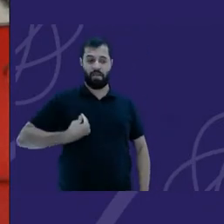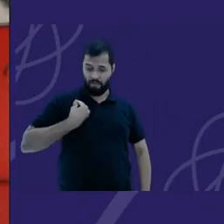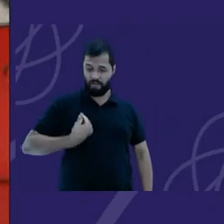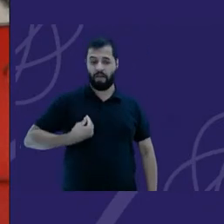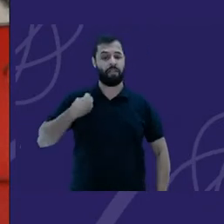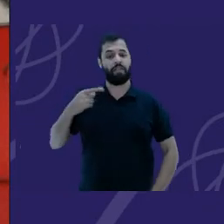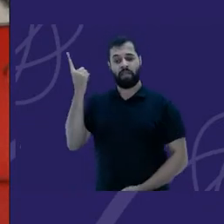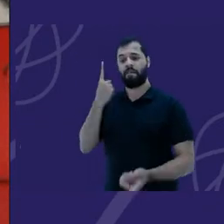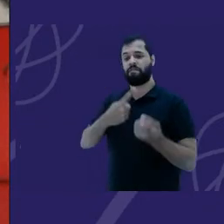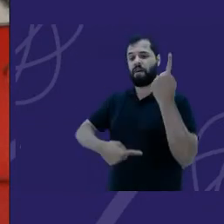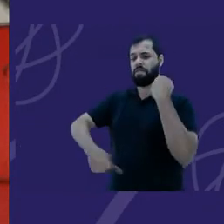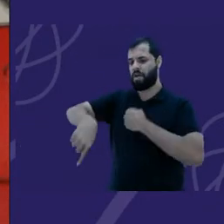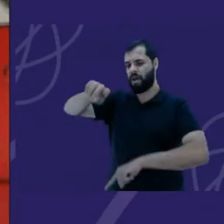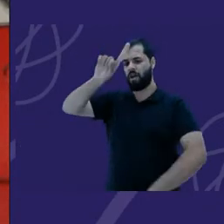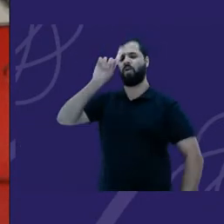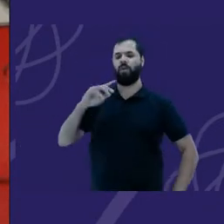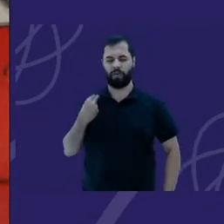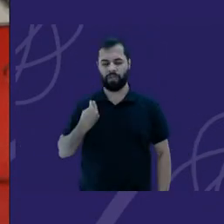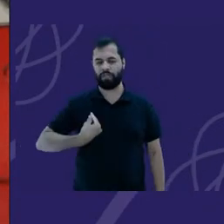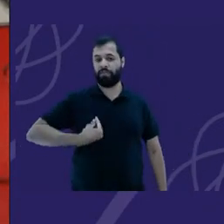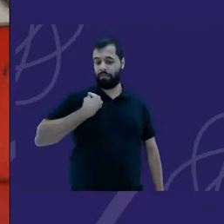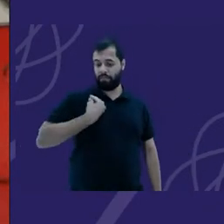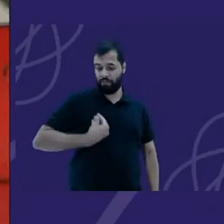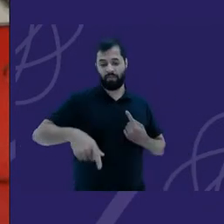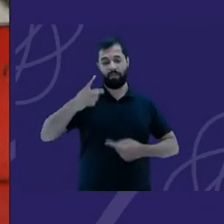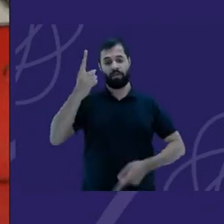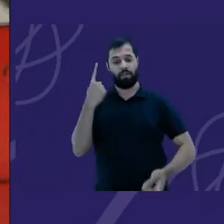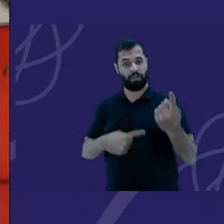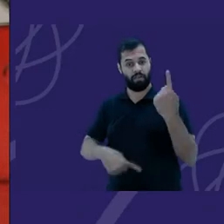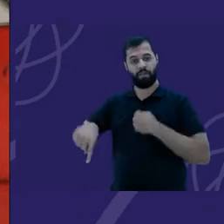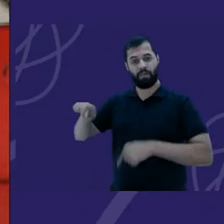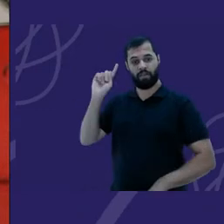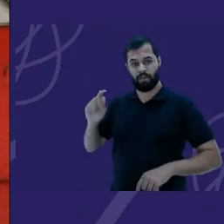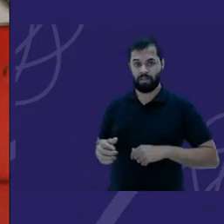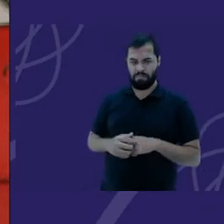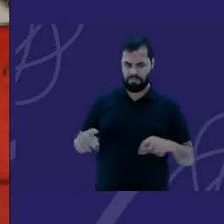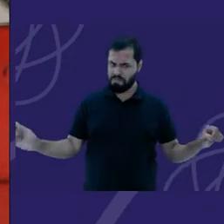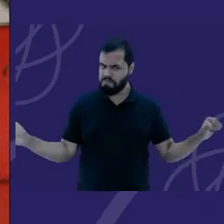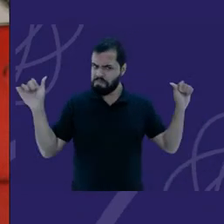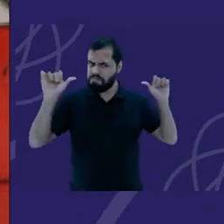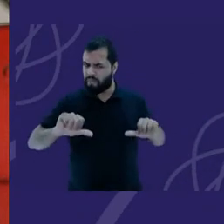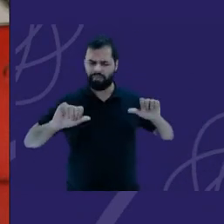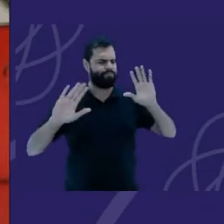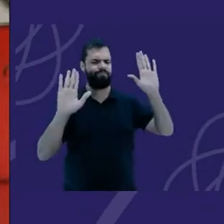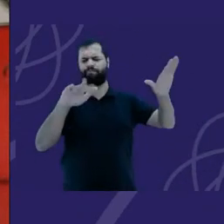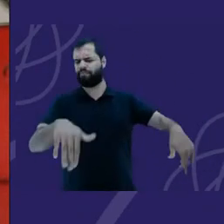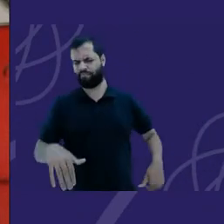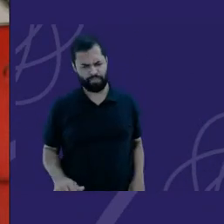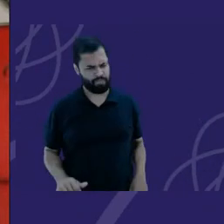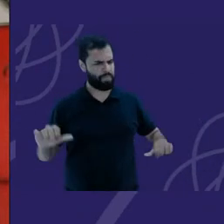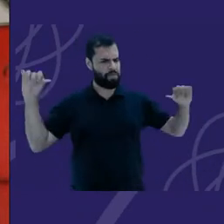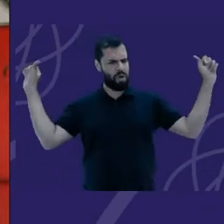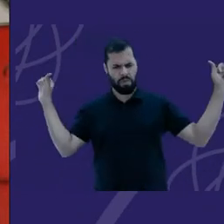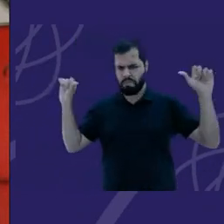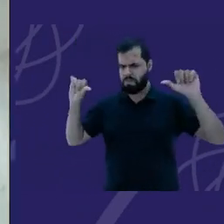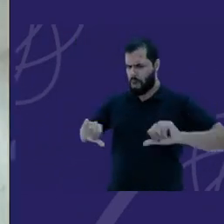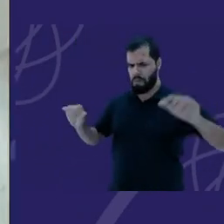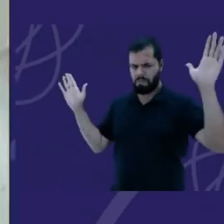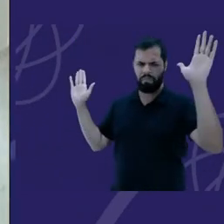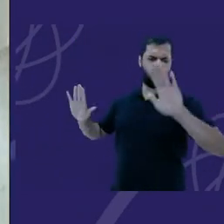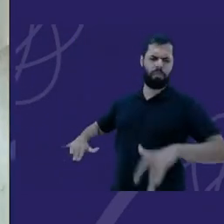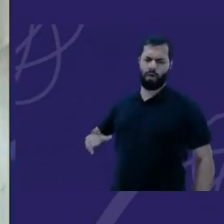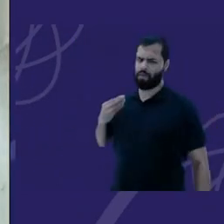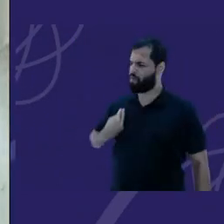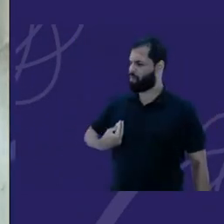melhorar, a vida vai melhorar. Mas pior não pode ficar. Mas a vida vai